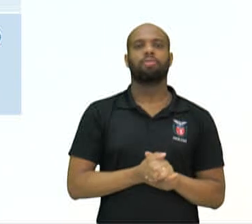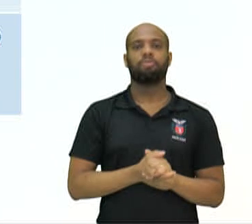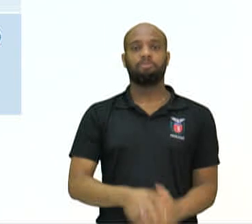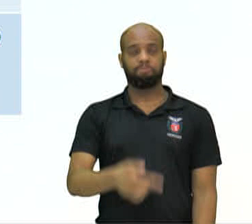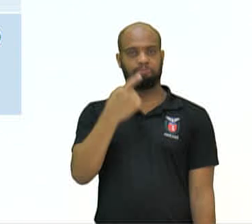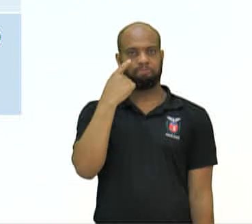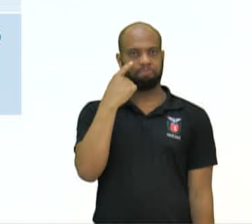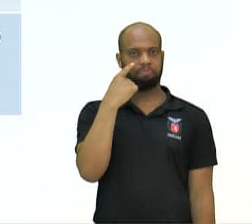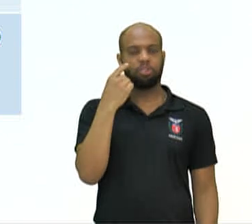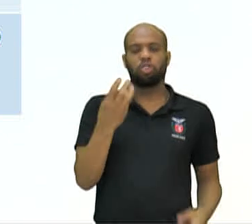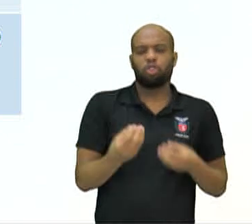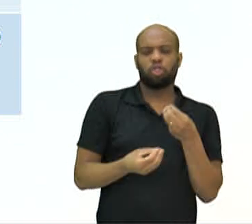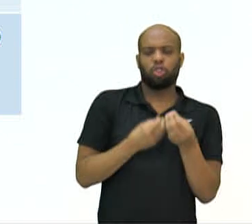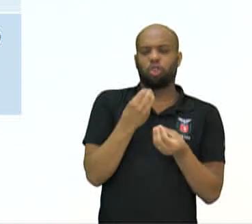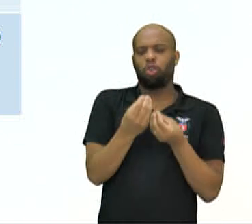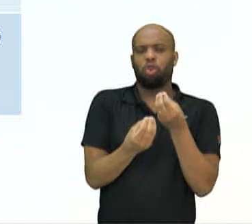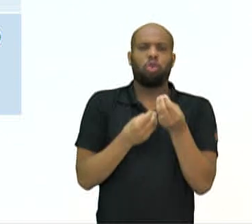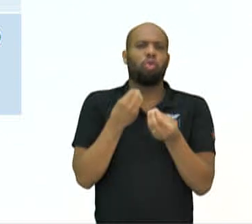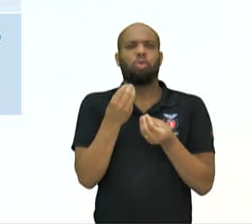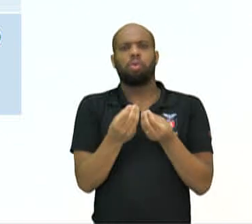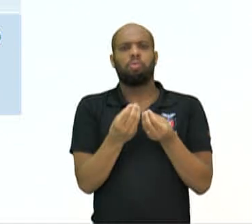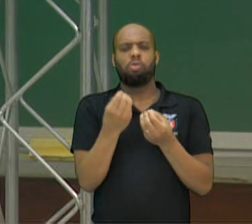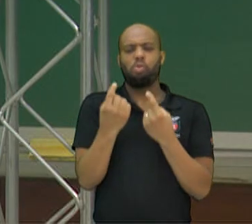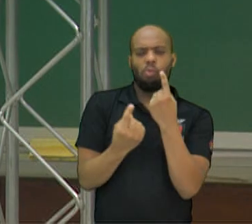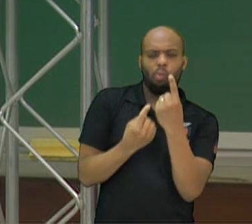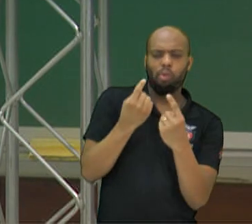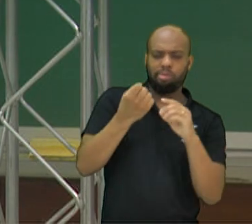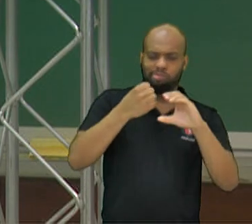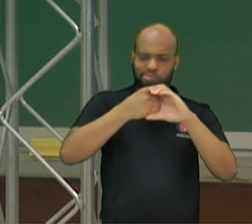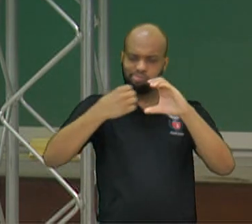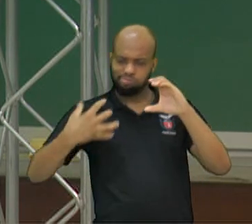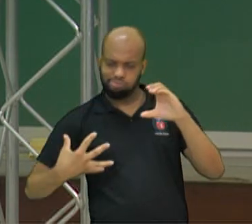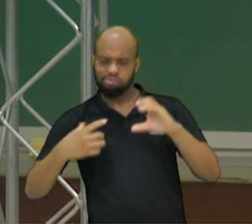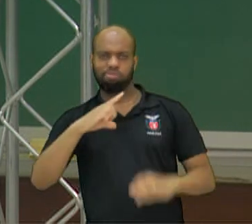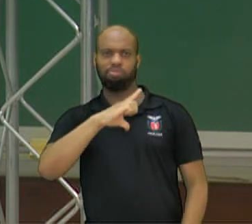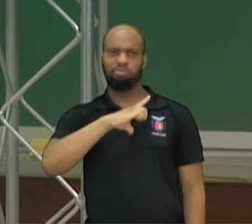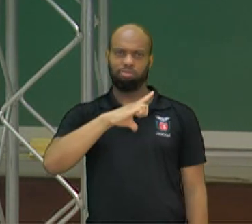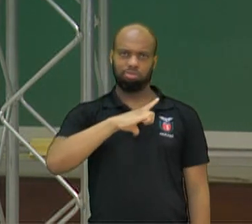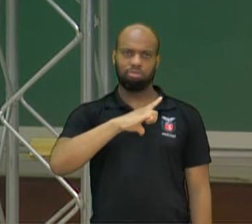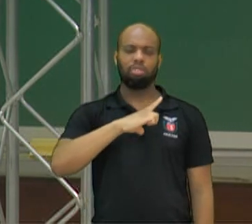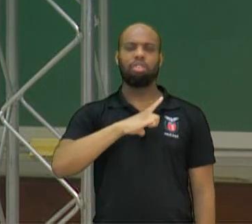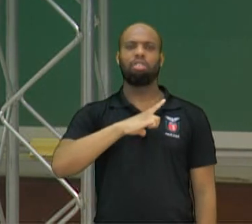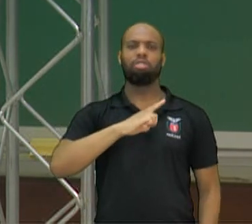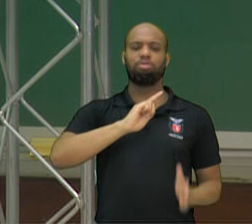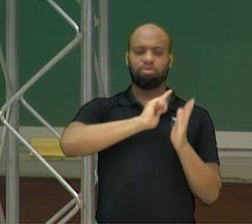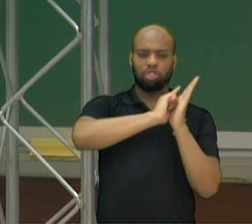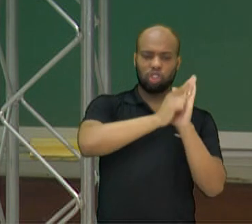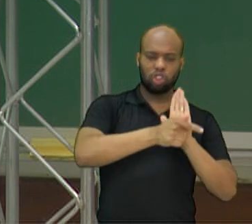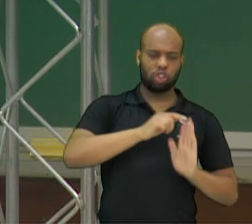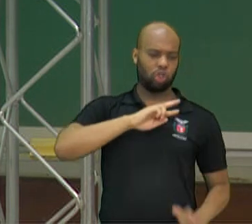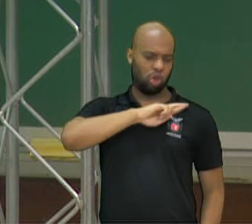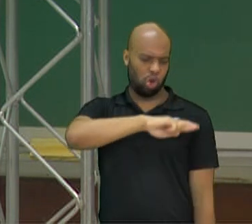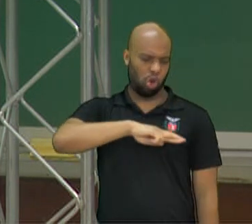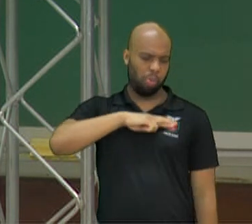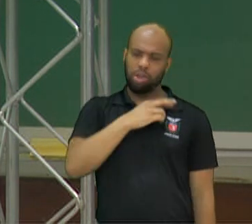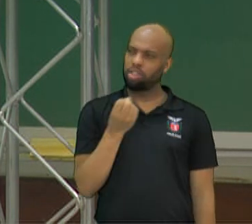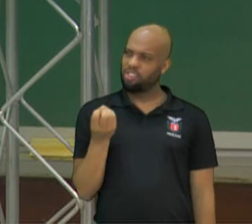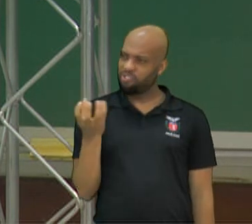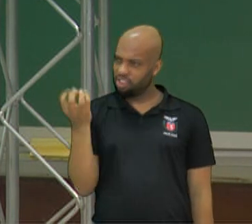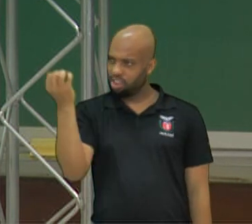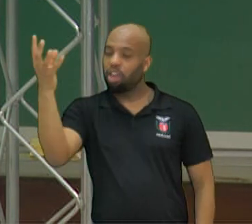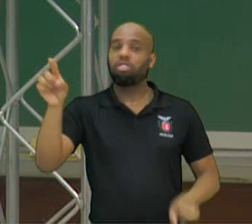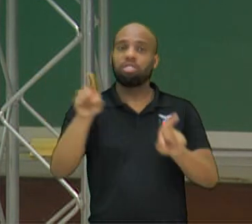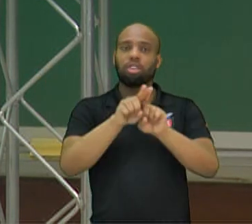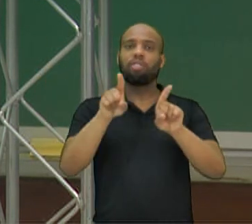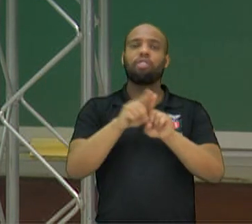ver qual é a característica do gênero romance de aventura e